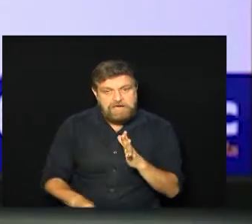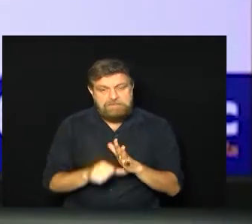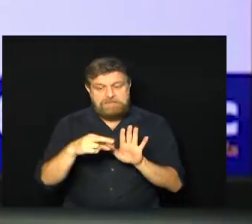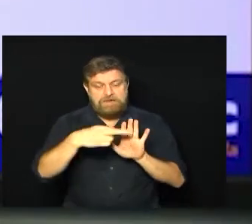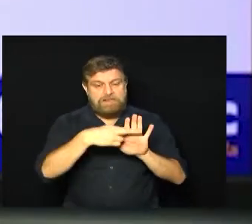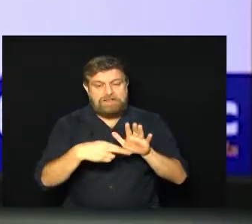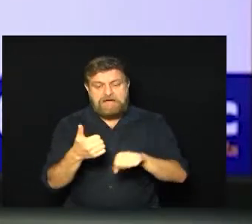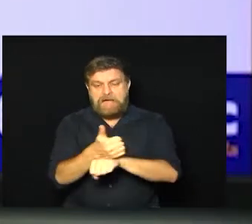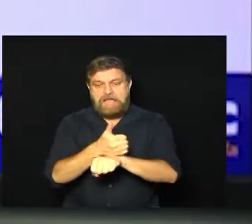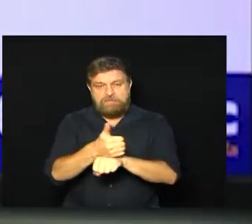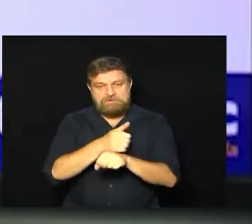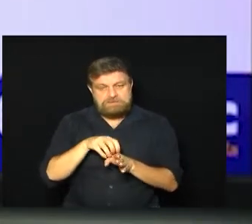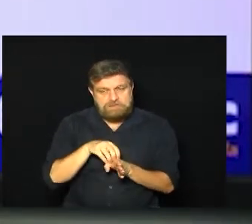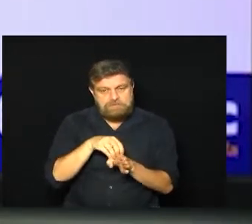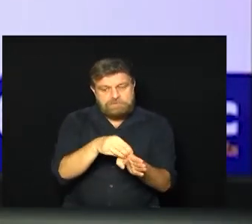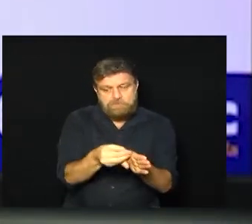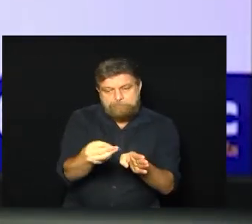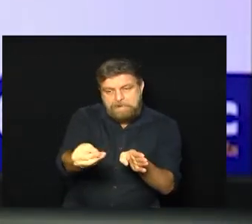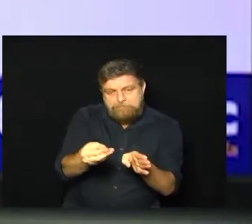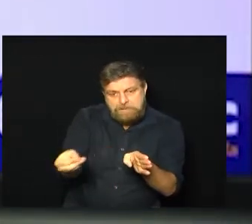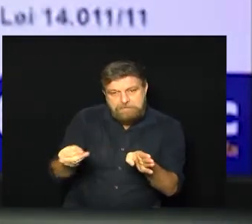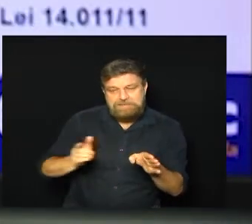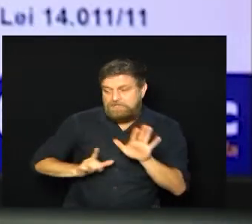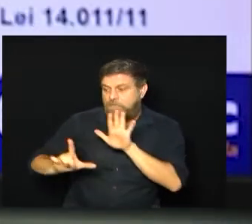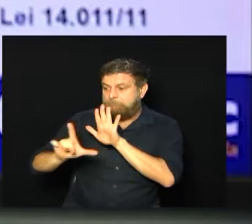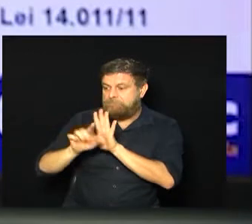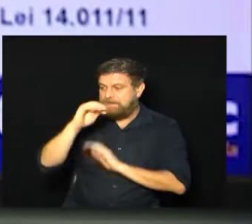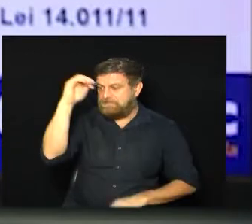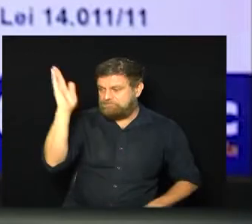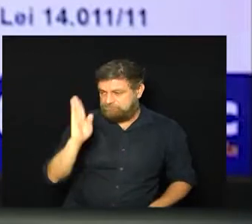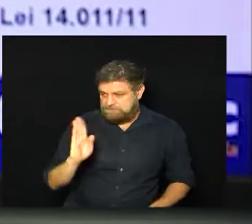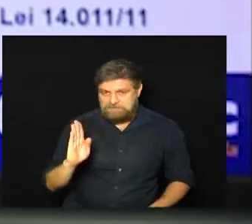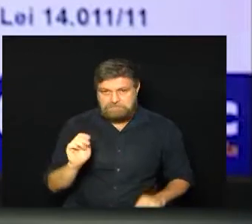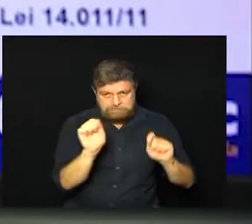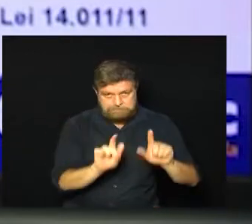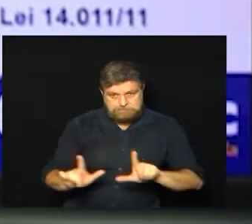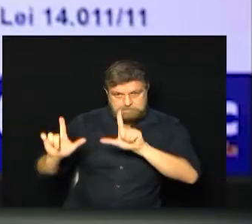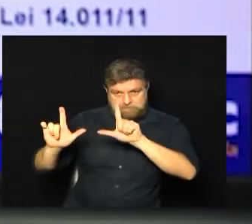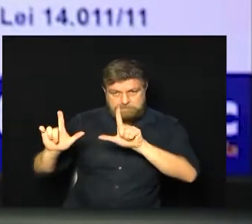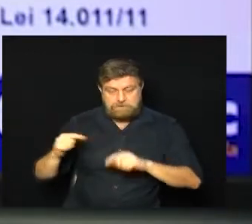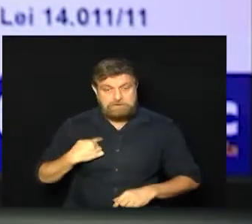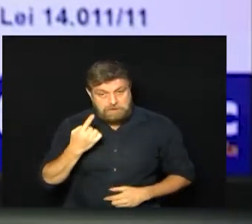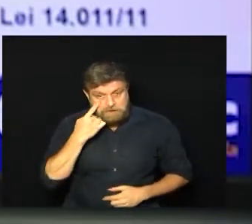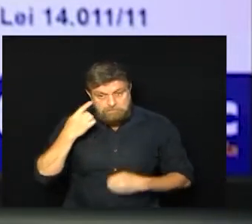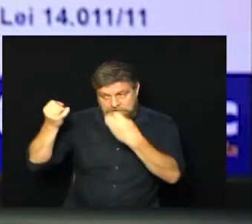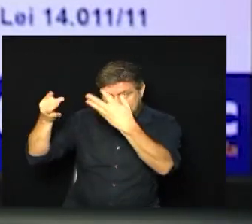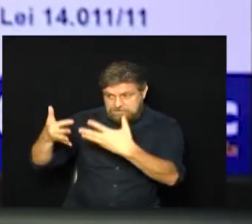motofrete. Existe uma lei federal, pode passar, por favor, que eu vou explicar. Existe uma lei federal, né, a